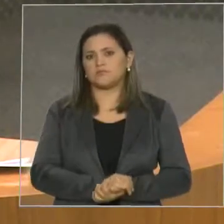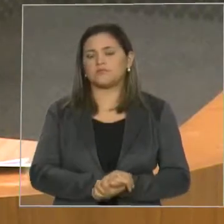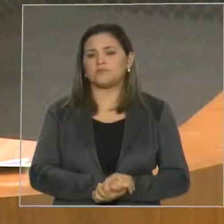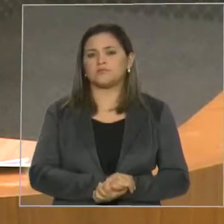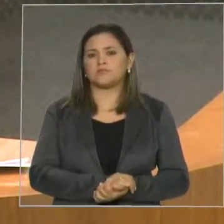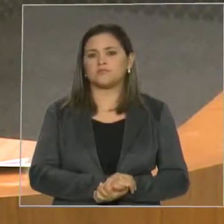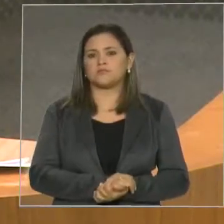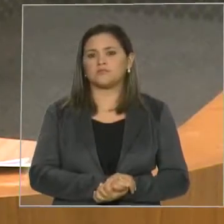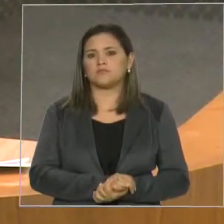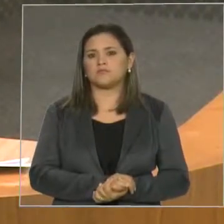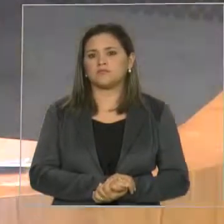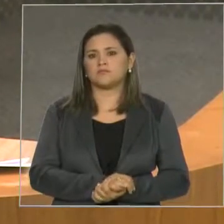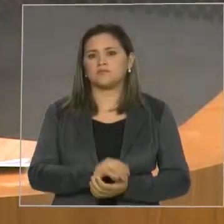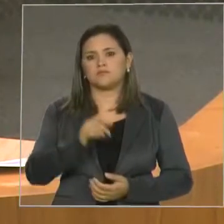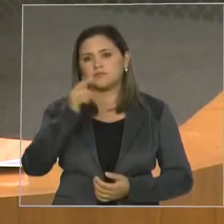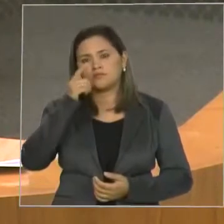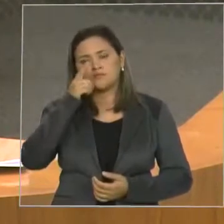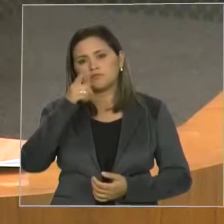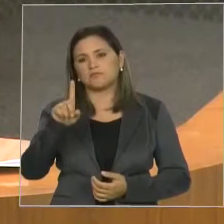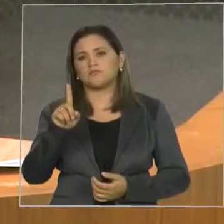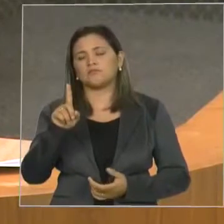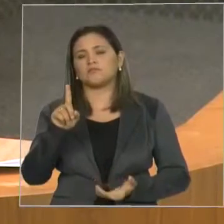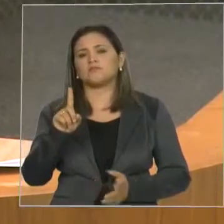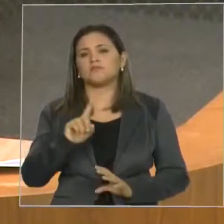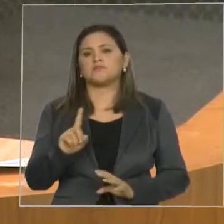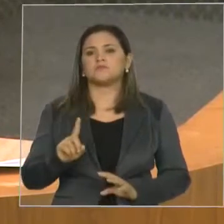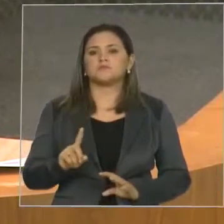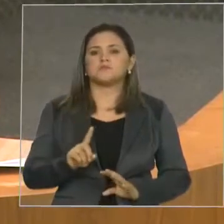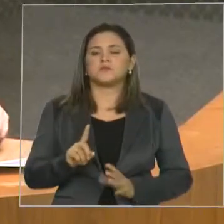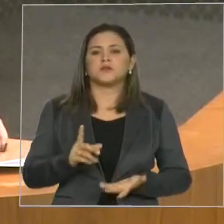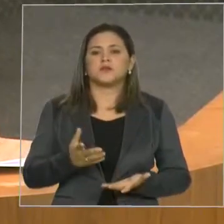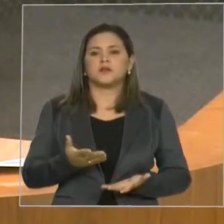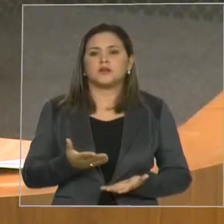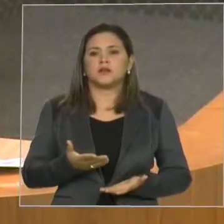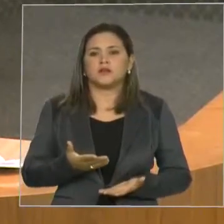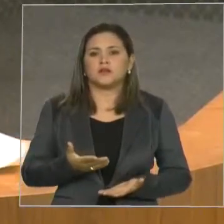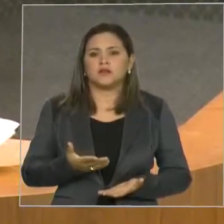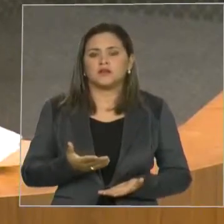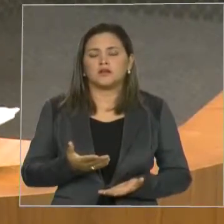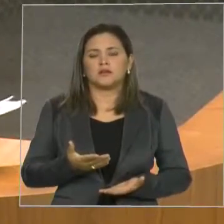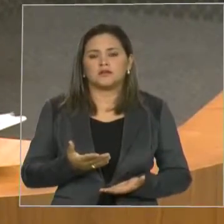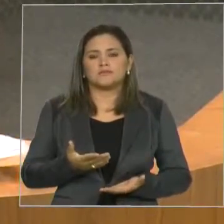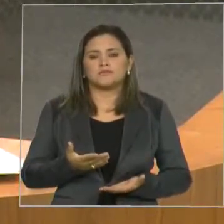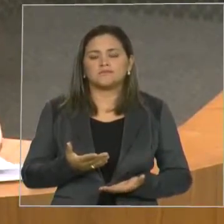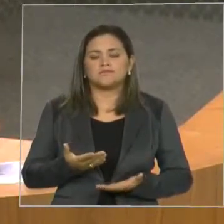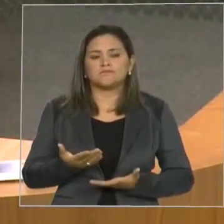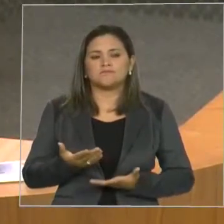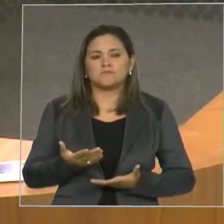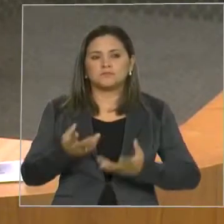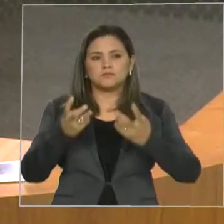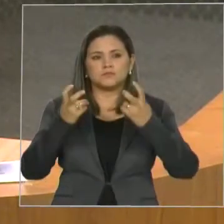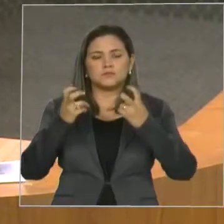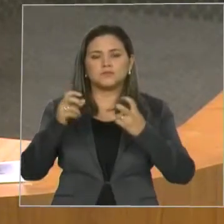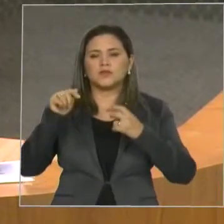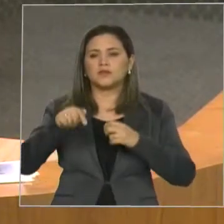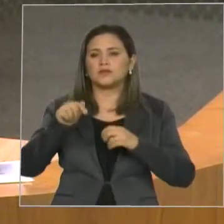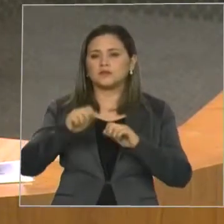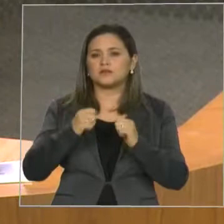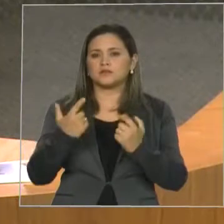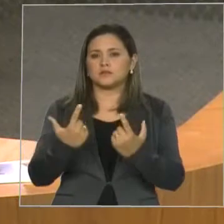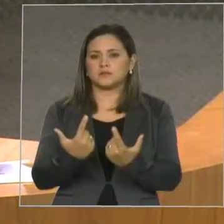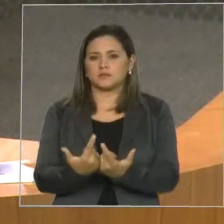olhar essa Assembleia sem o presidente Humberto. Mas também quero parabenizar